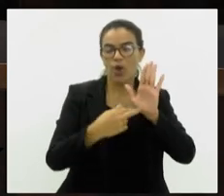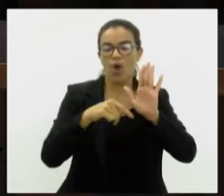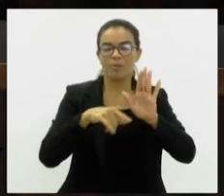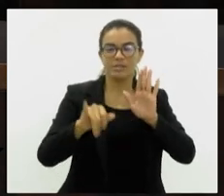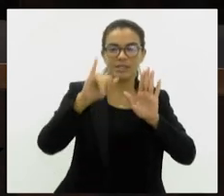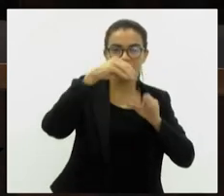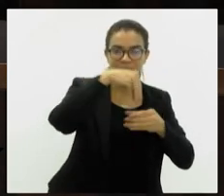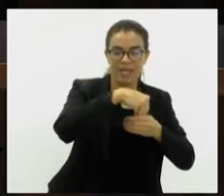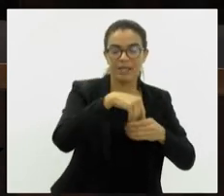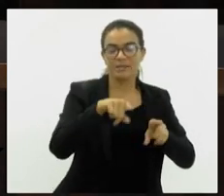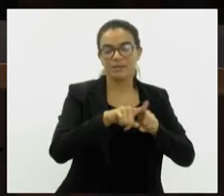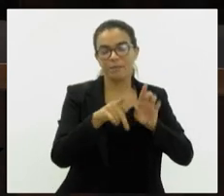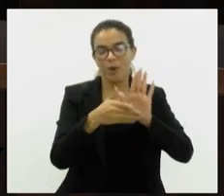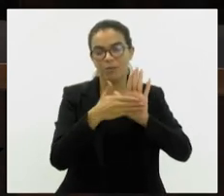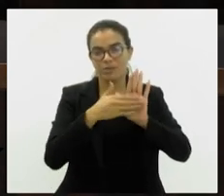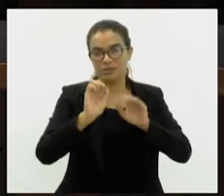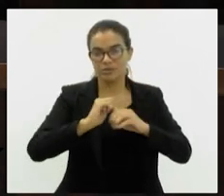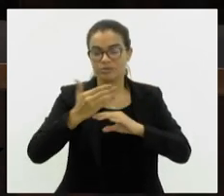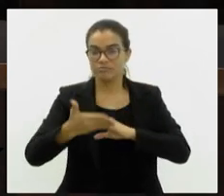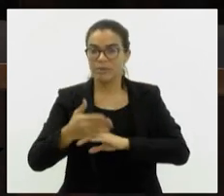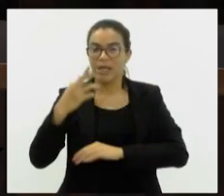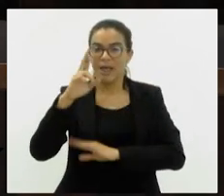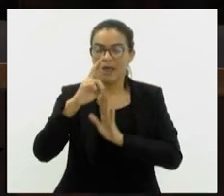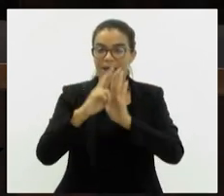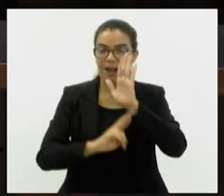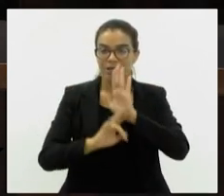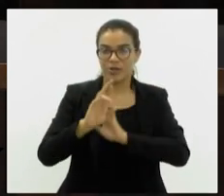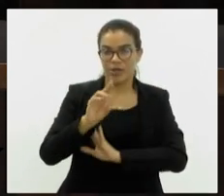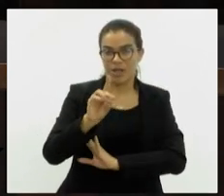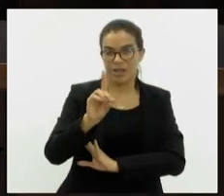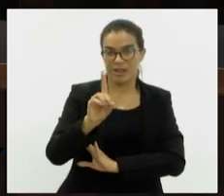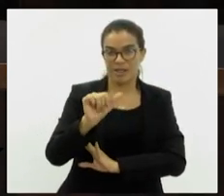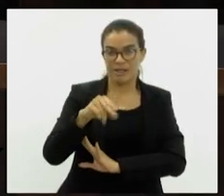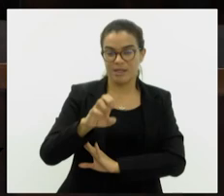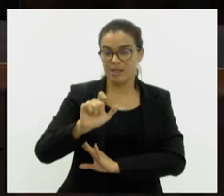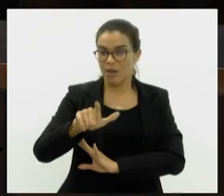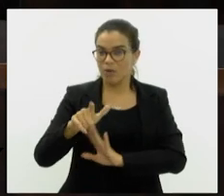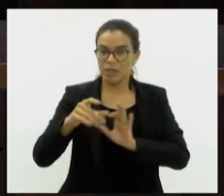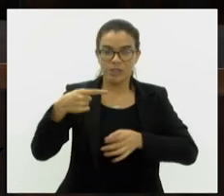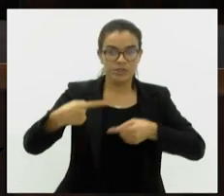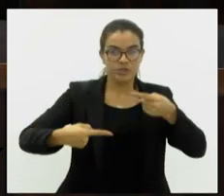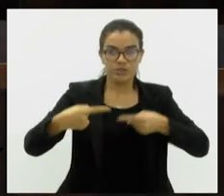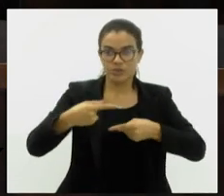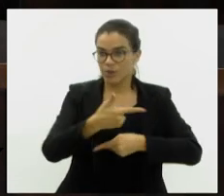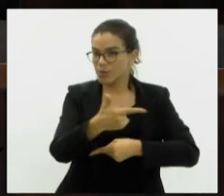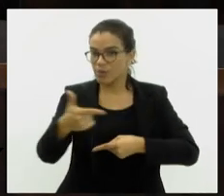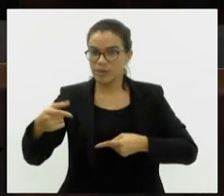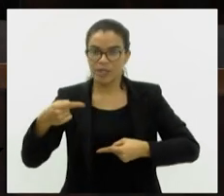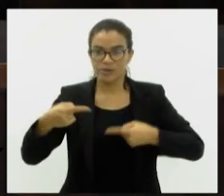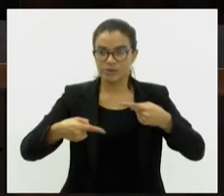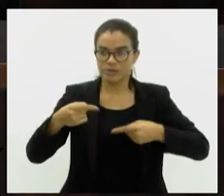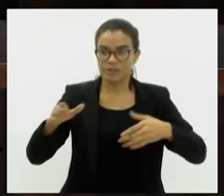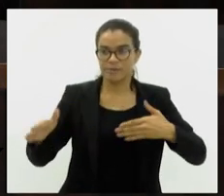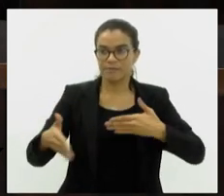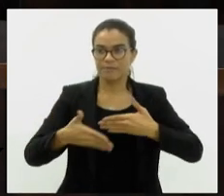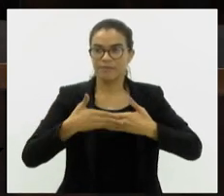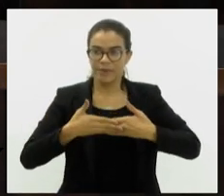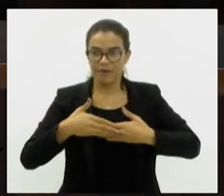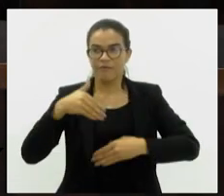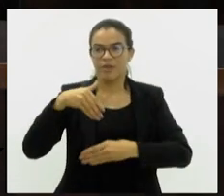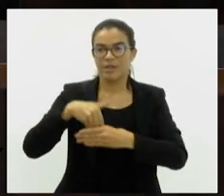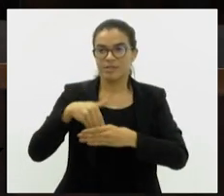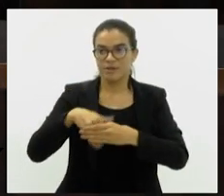Externas, favorável. Relator, deputado Guilherme Delagoli. Em discussão, não havendo quem queira discutir,